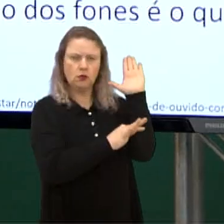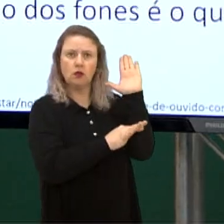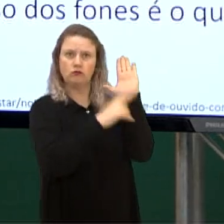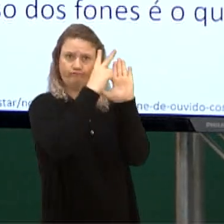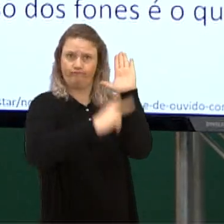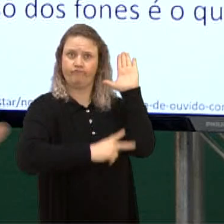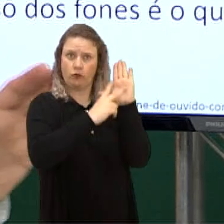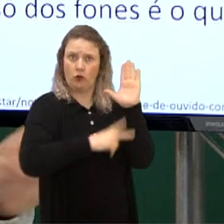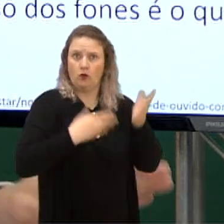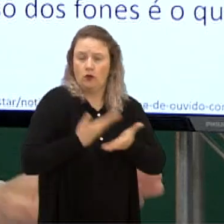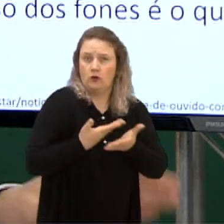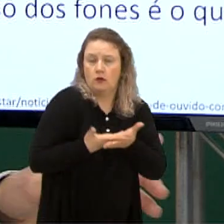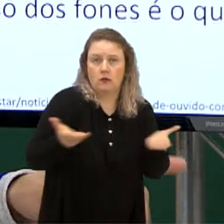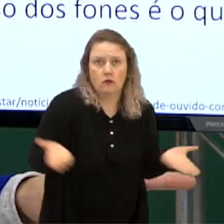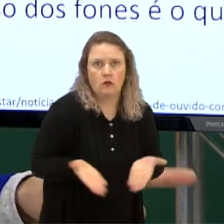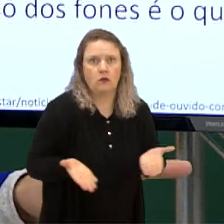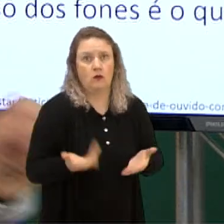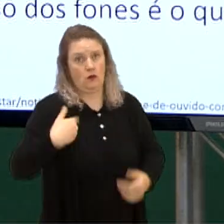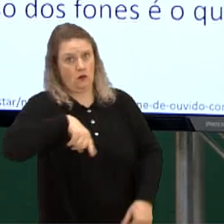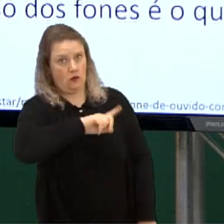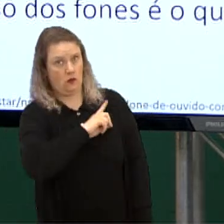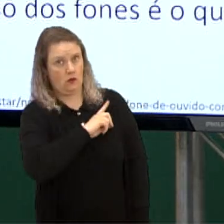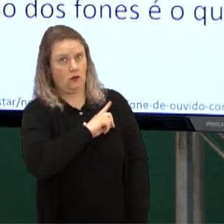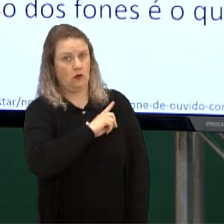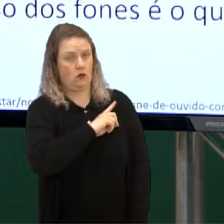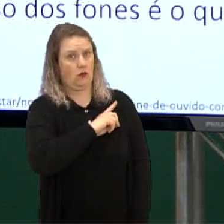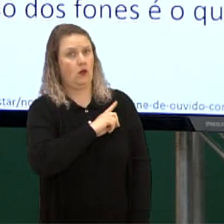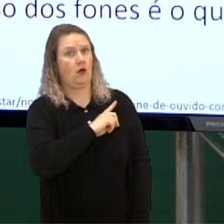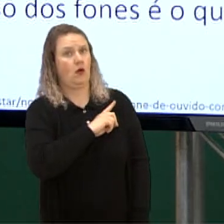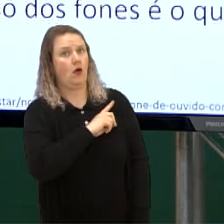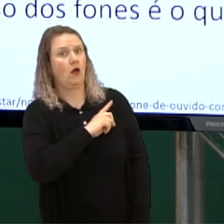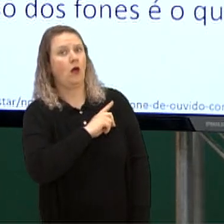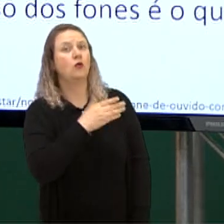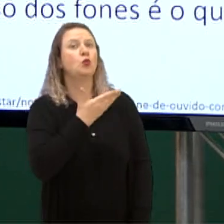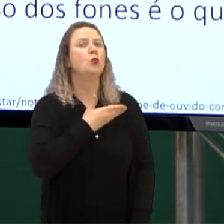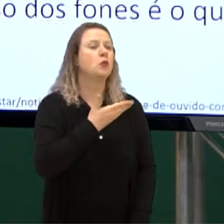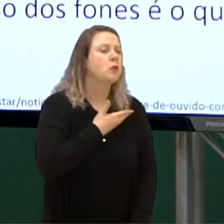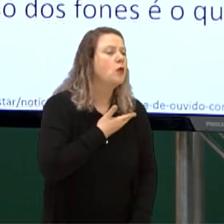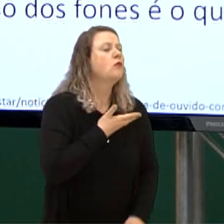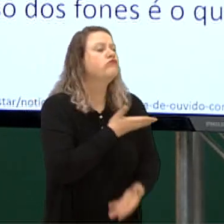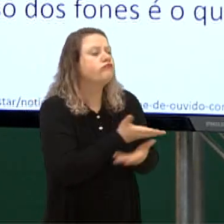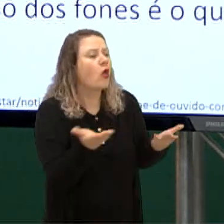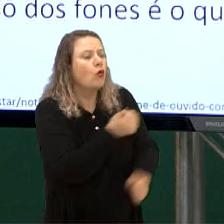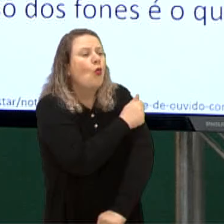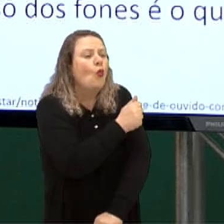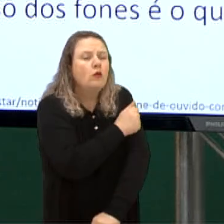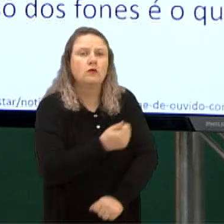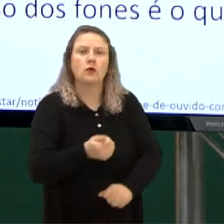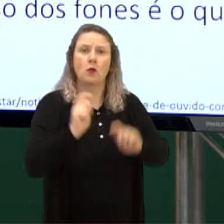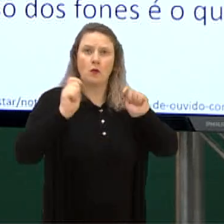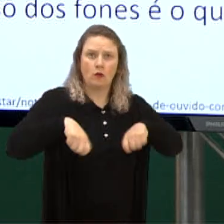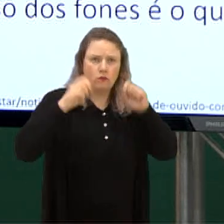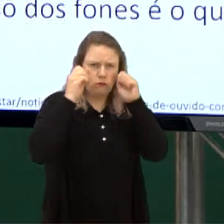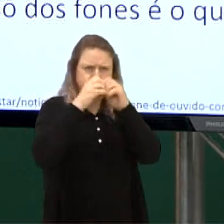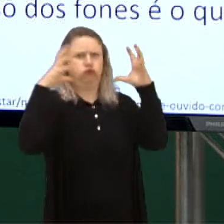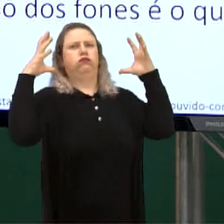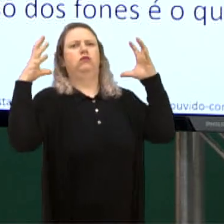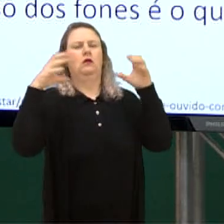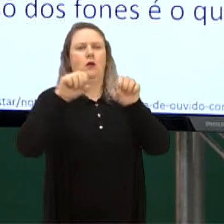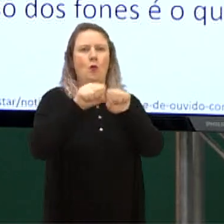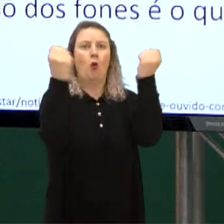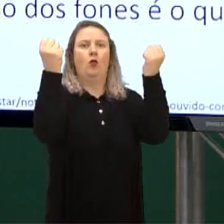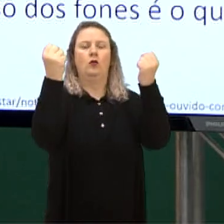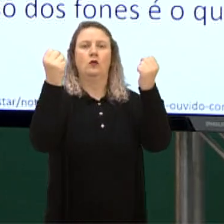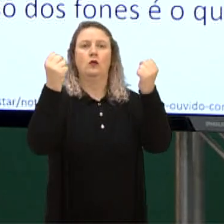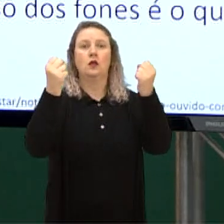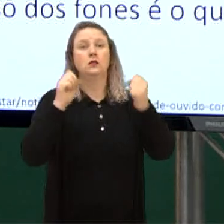trouxemos nessa aula de hoje. Então, as nossas colegas, né, perguntaram se o tímpano pode romper. Ele vai romper com